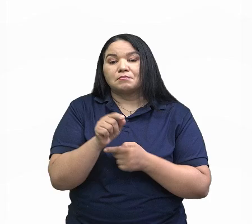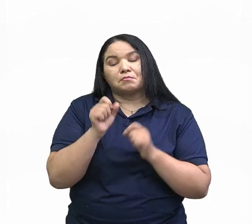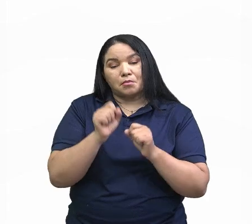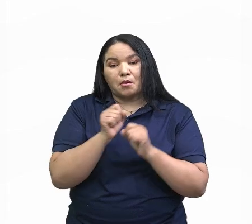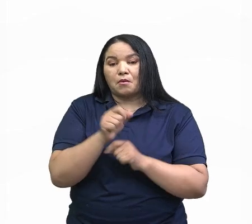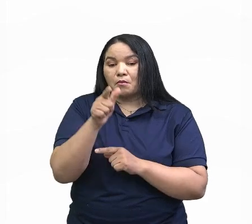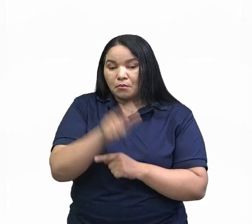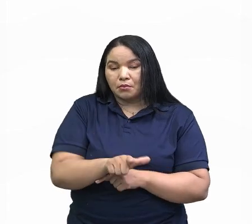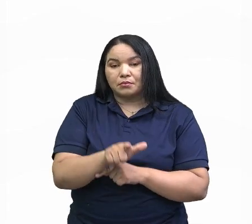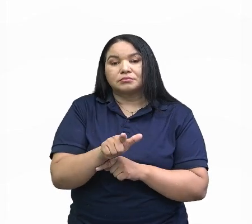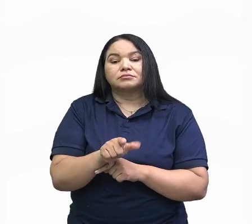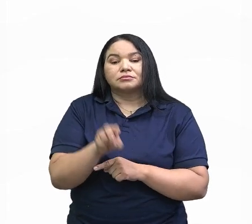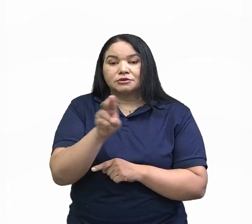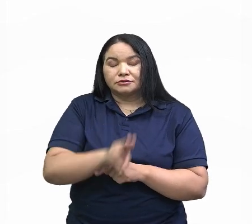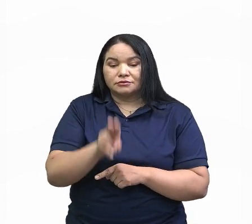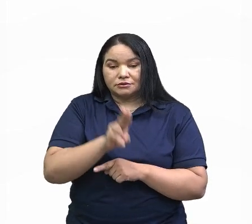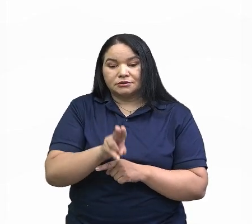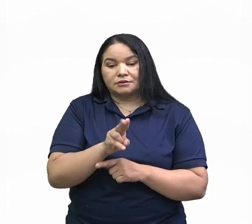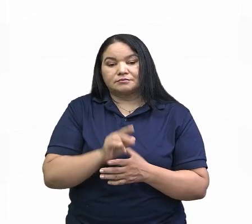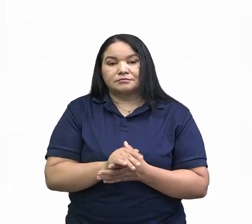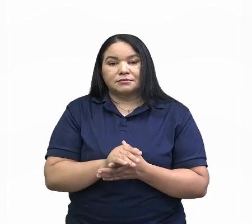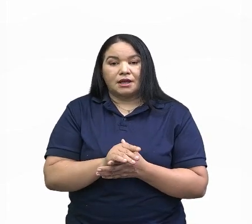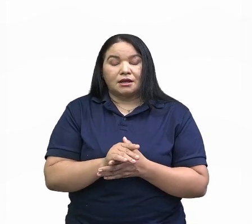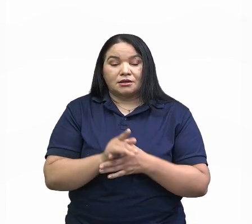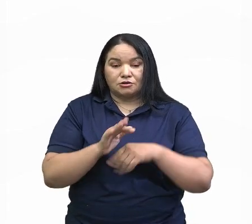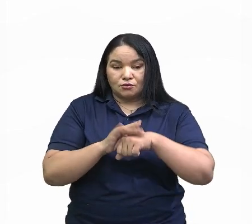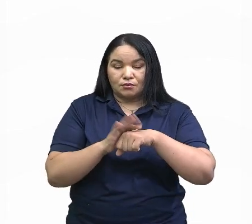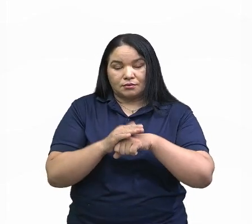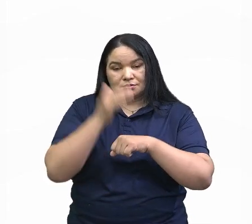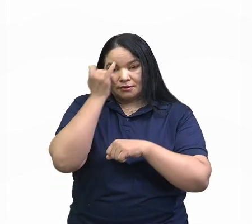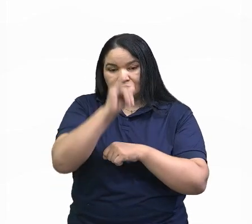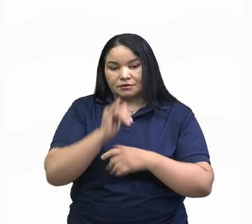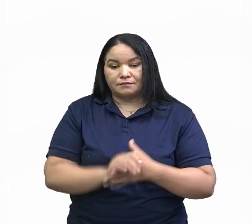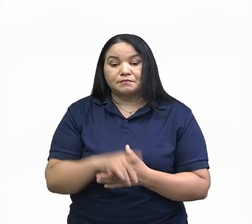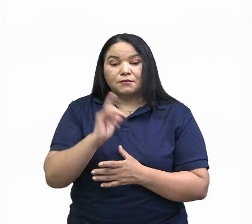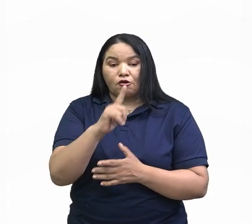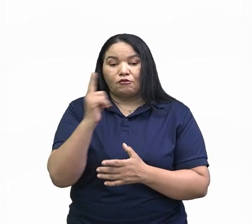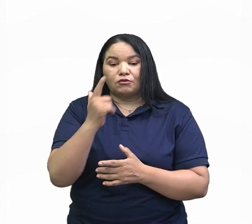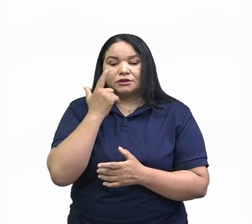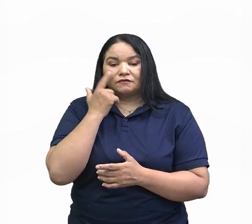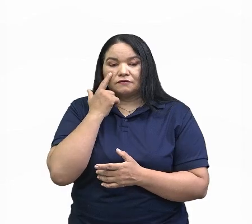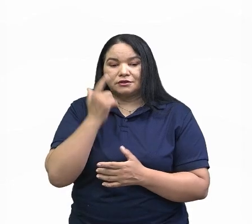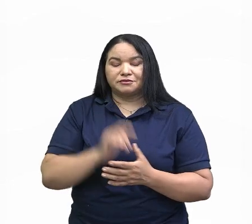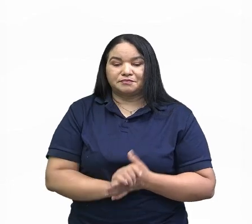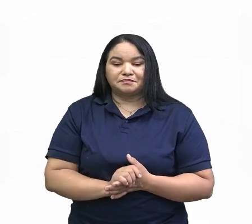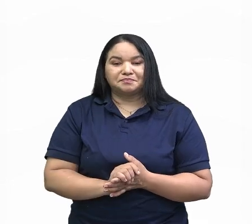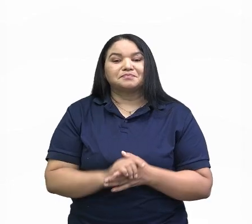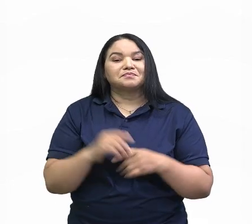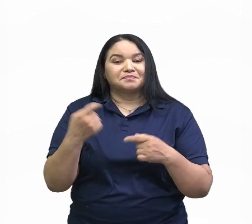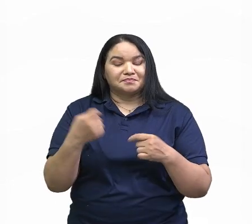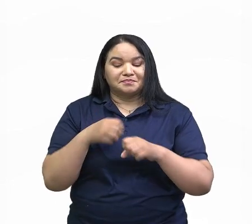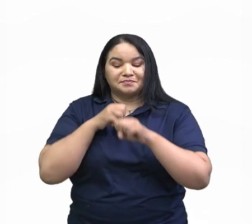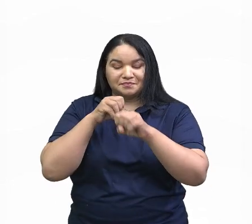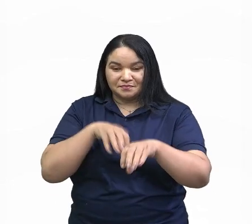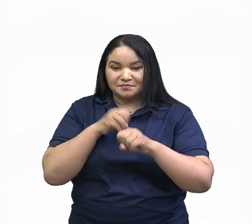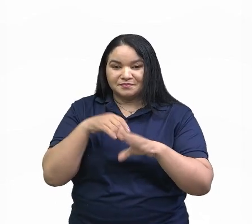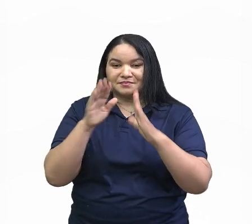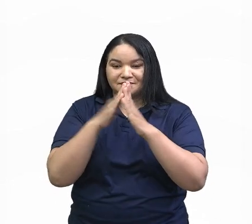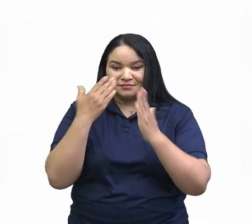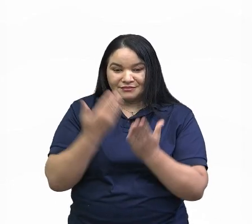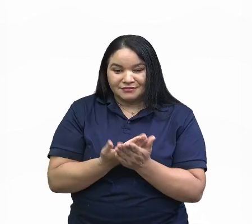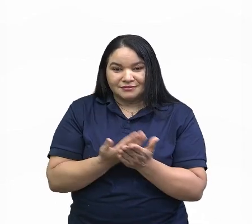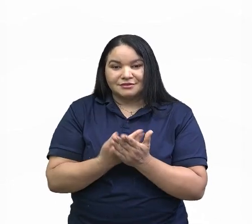reutilizada. Então a gente já previne aí algumas doenças. Na outra imagem, a gente observa ali a educação ambiental nas escolas